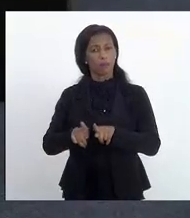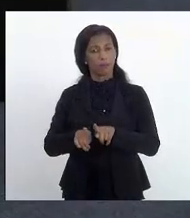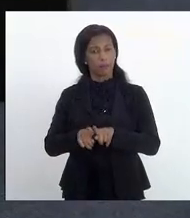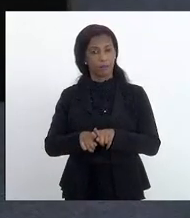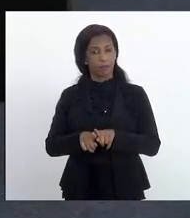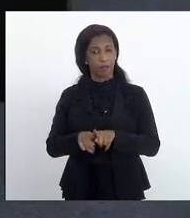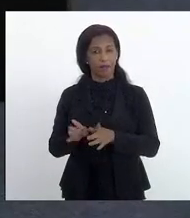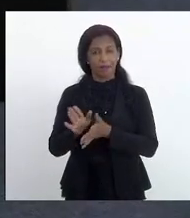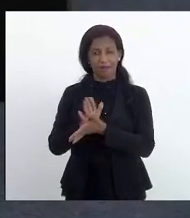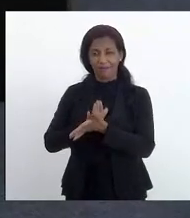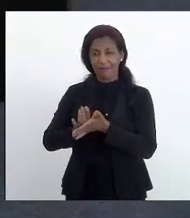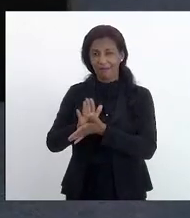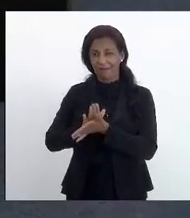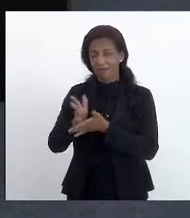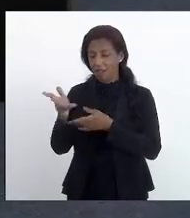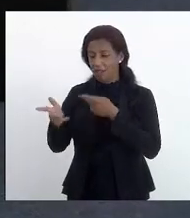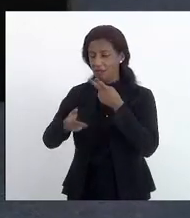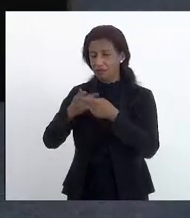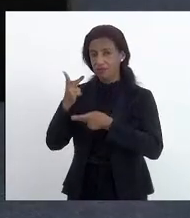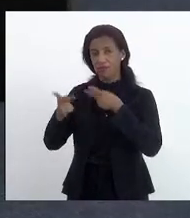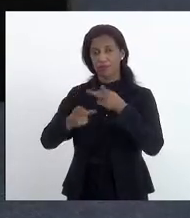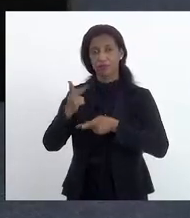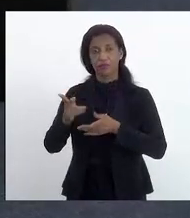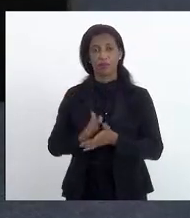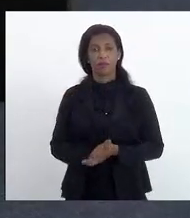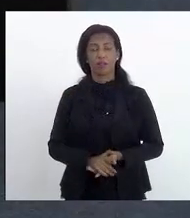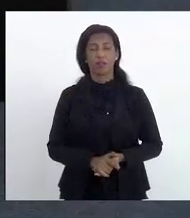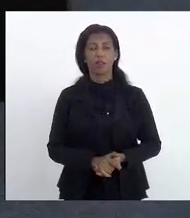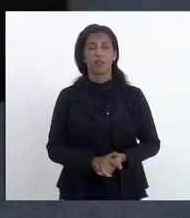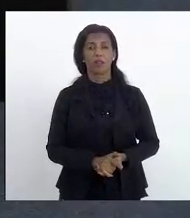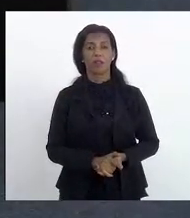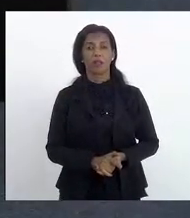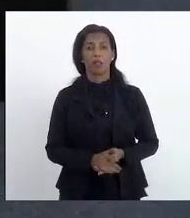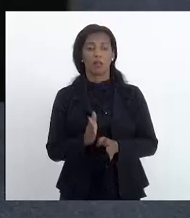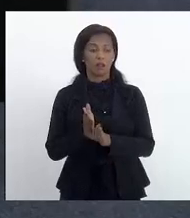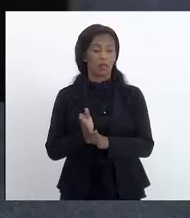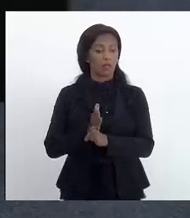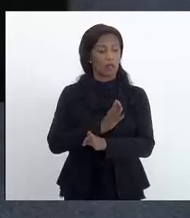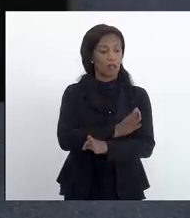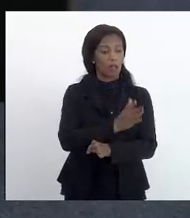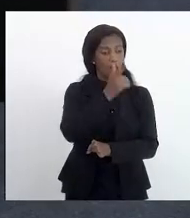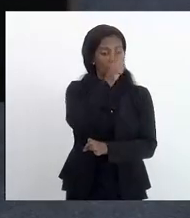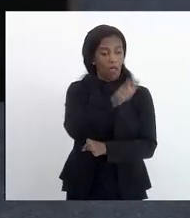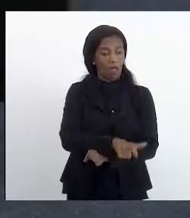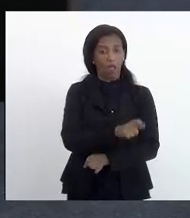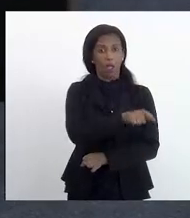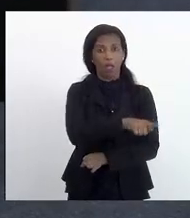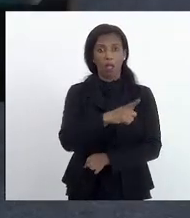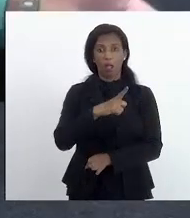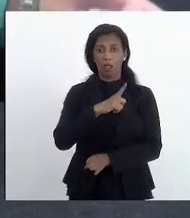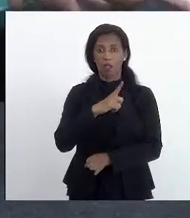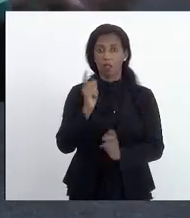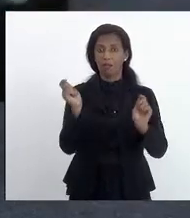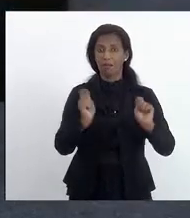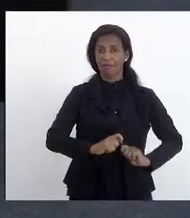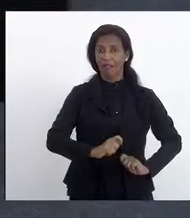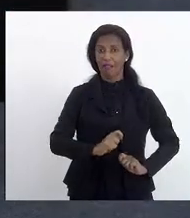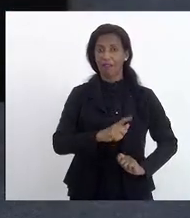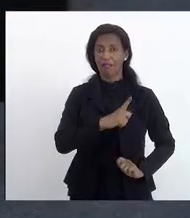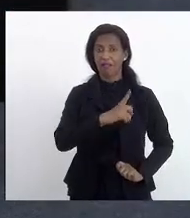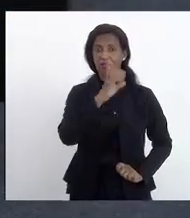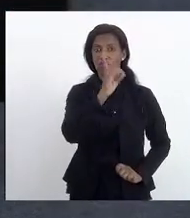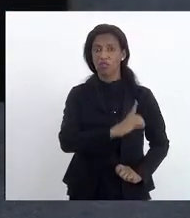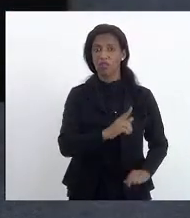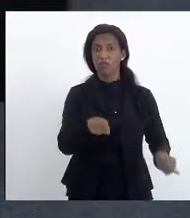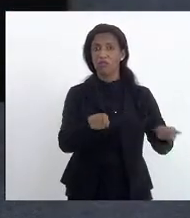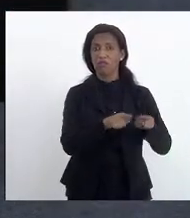No entanto, nada está sendo falado a respeito daqueles que estão e têm a possibilidade de ter o seu